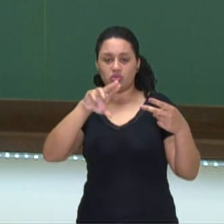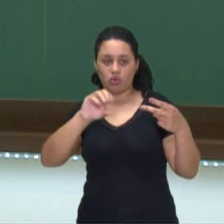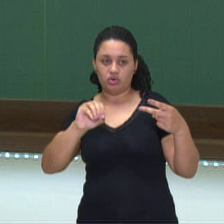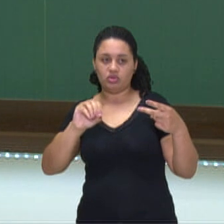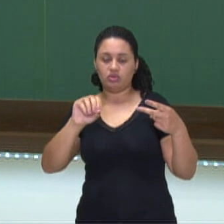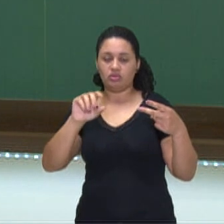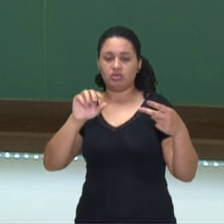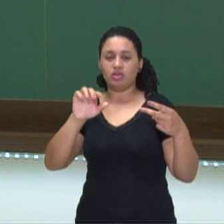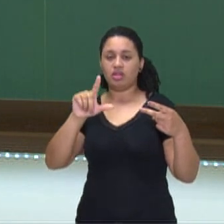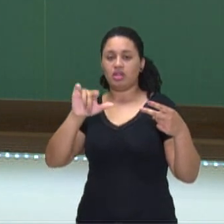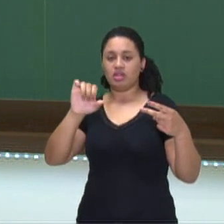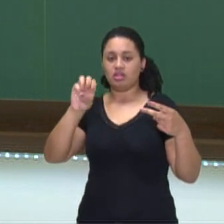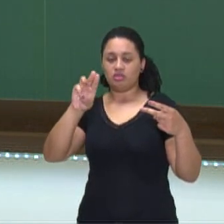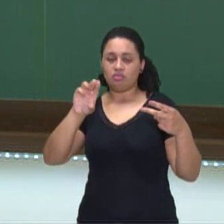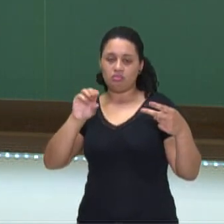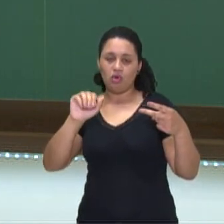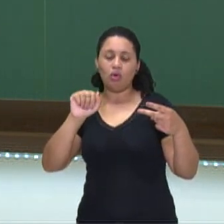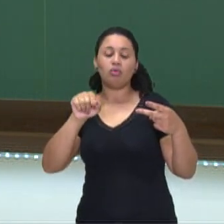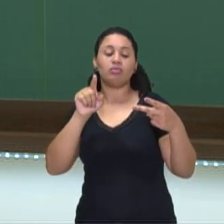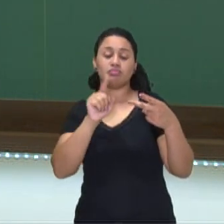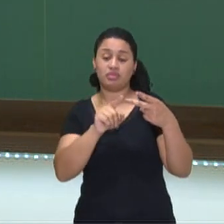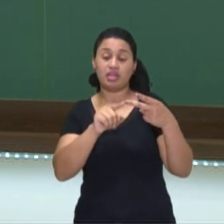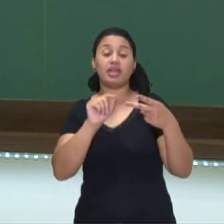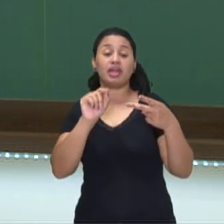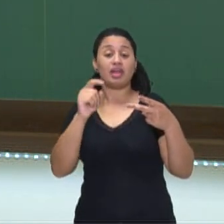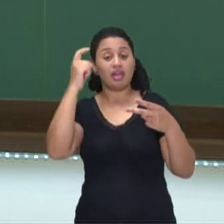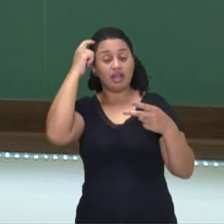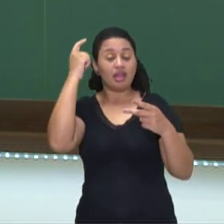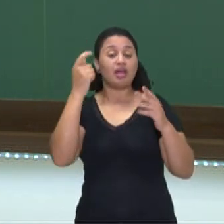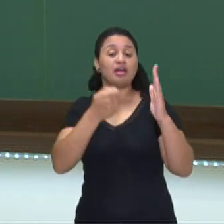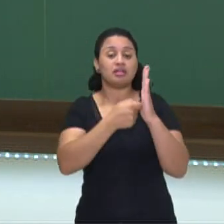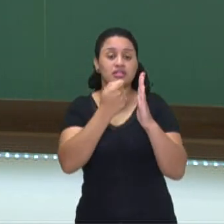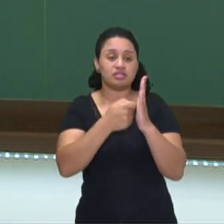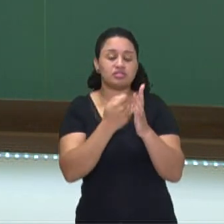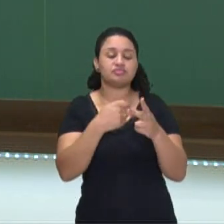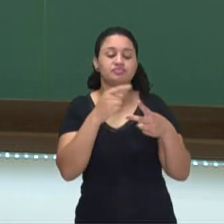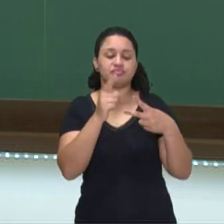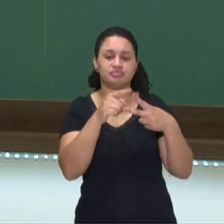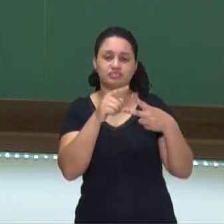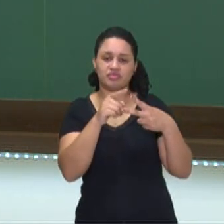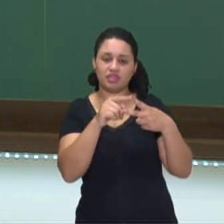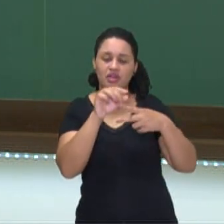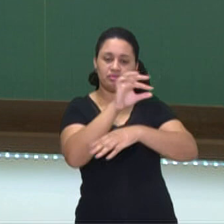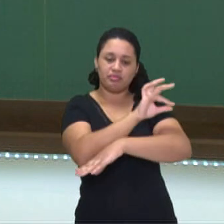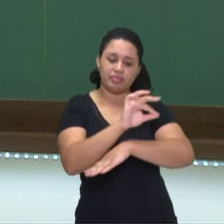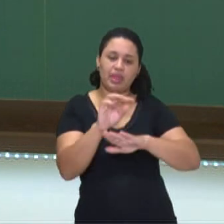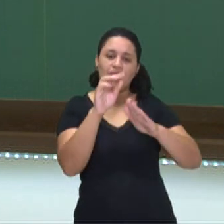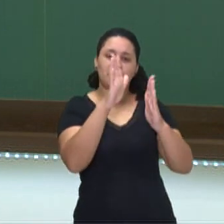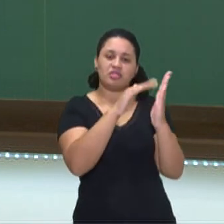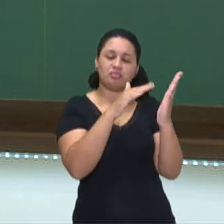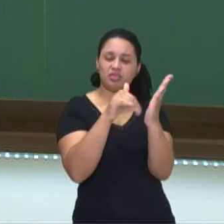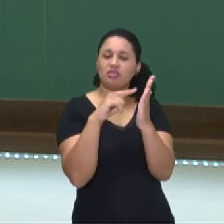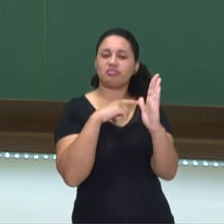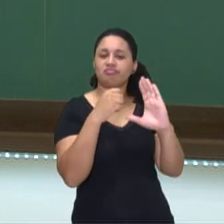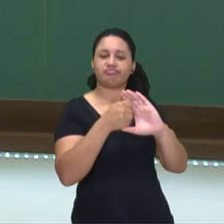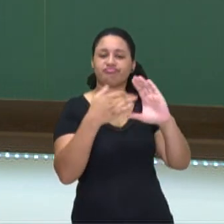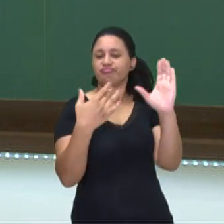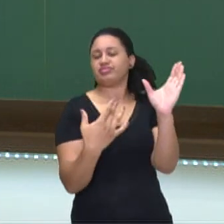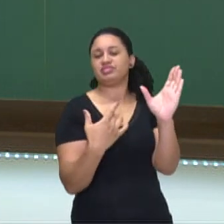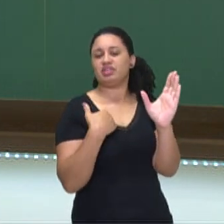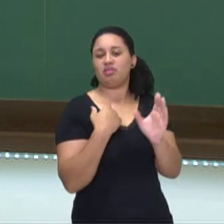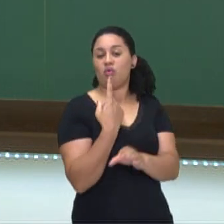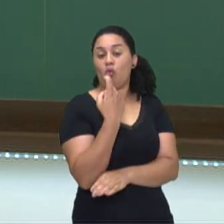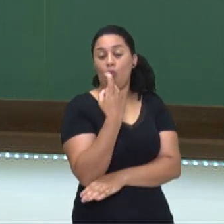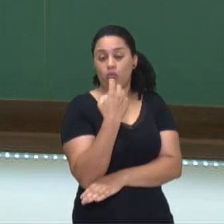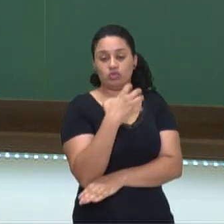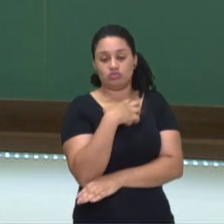Ataíde, arquiteto, escultor, encarnador, pintor, né? Tinha uma característica única das suas obras,